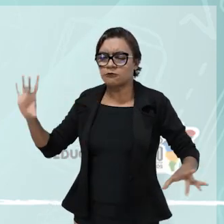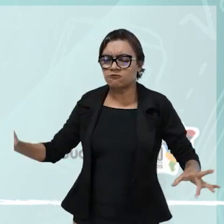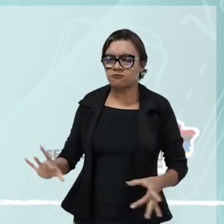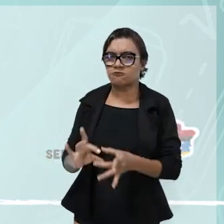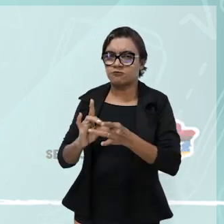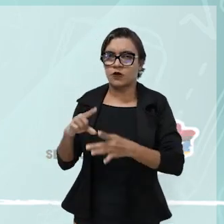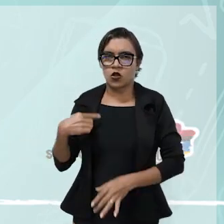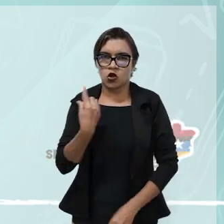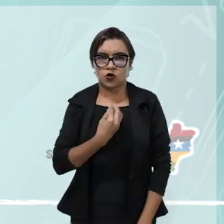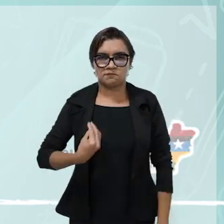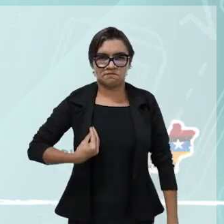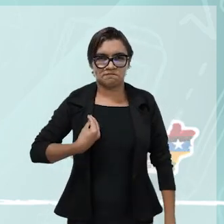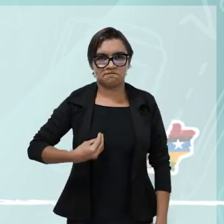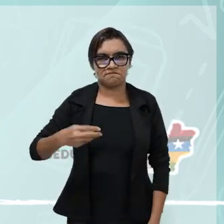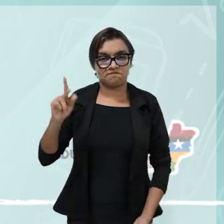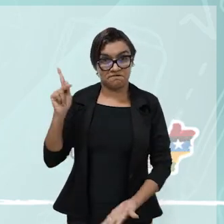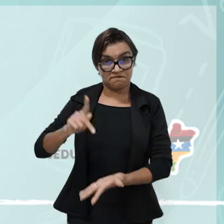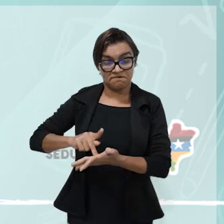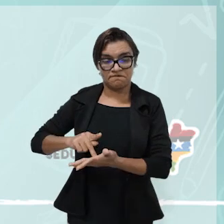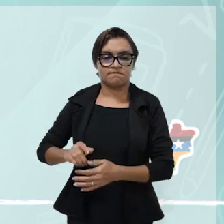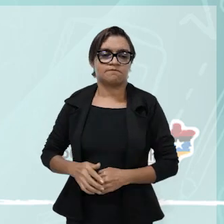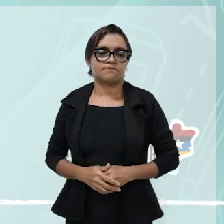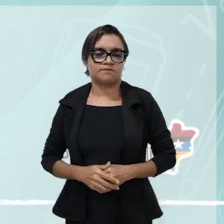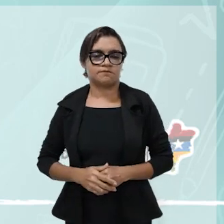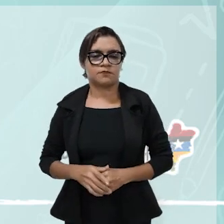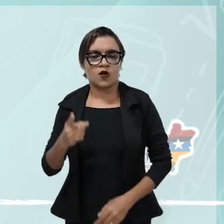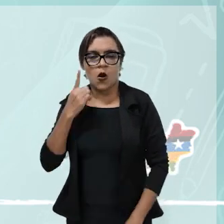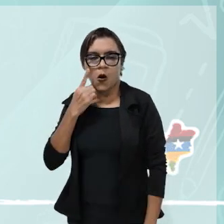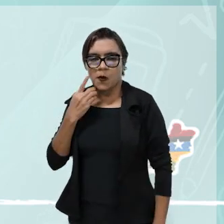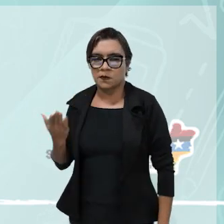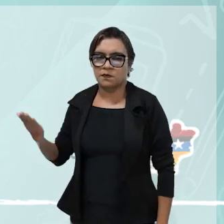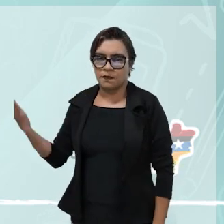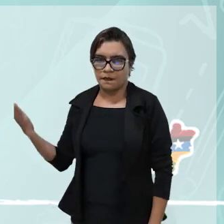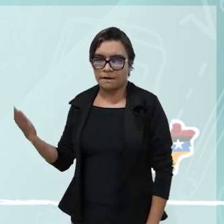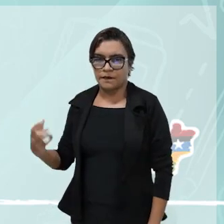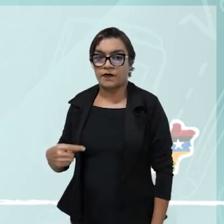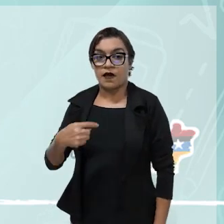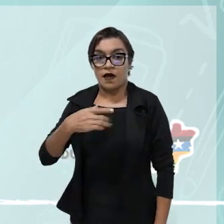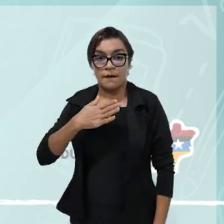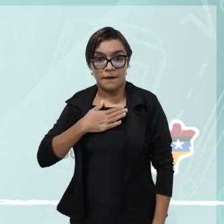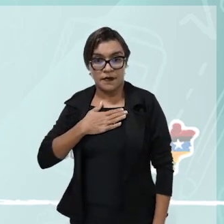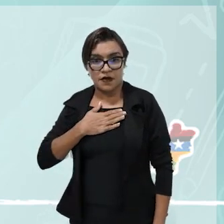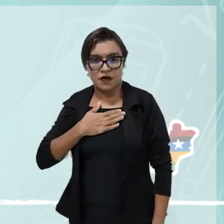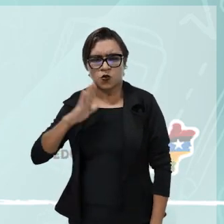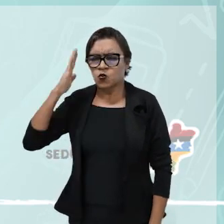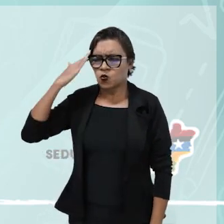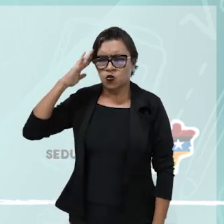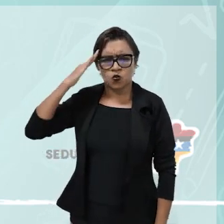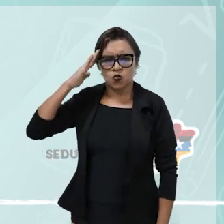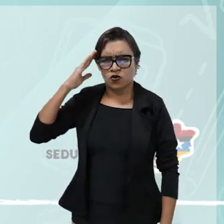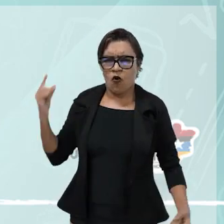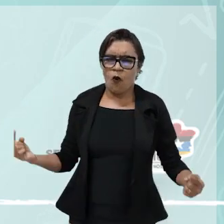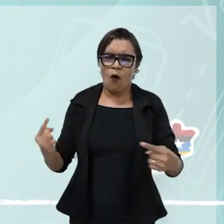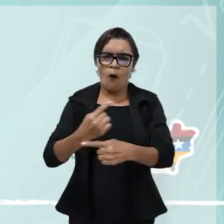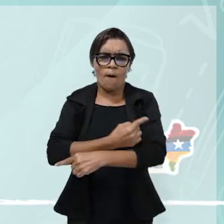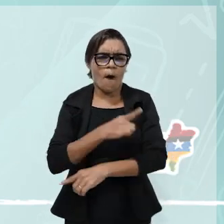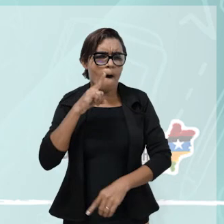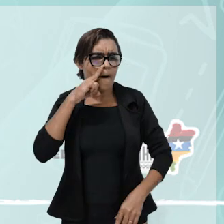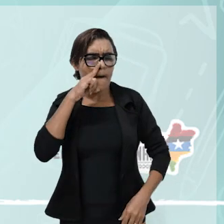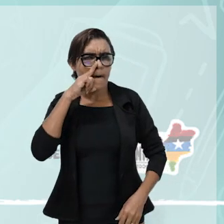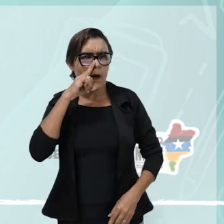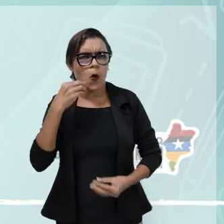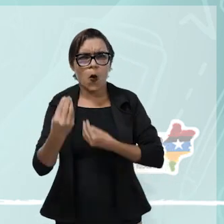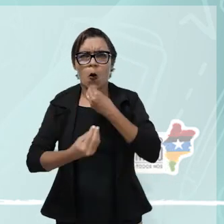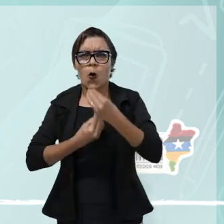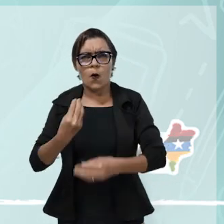nossa realidade. Comigo me desavim, sou posto em todo perigo. Não posso viver comigo,